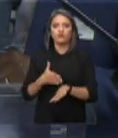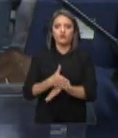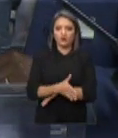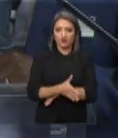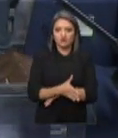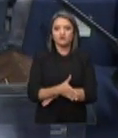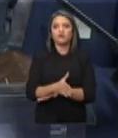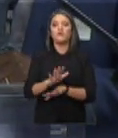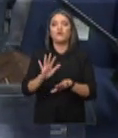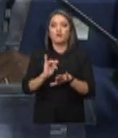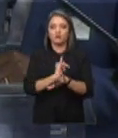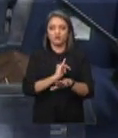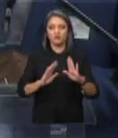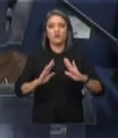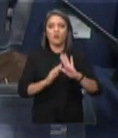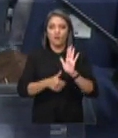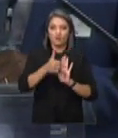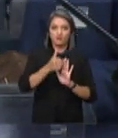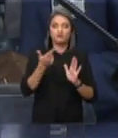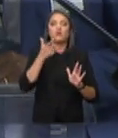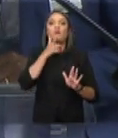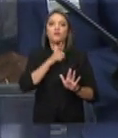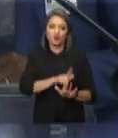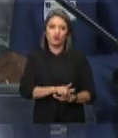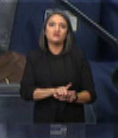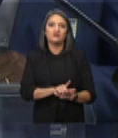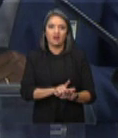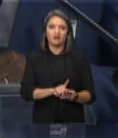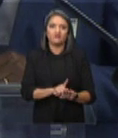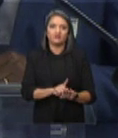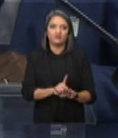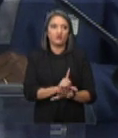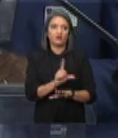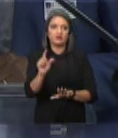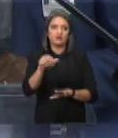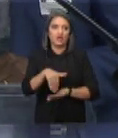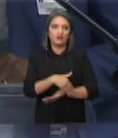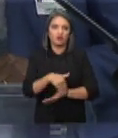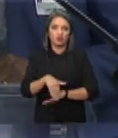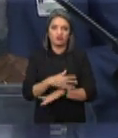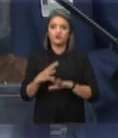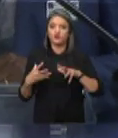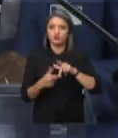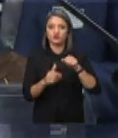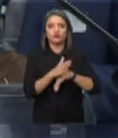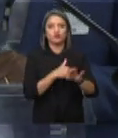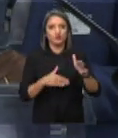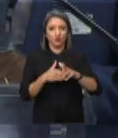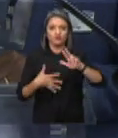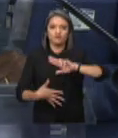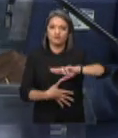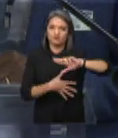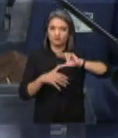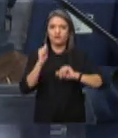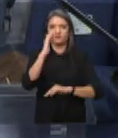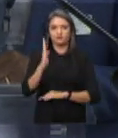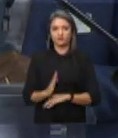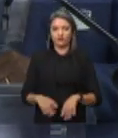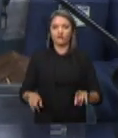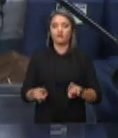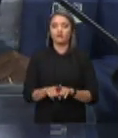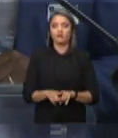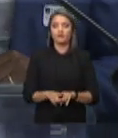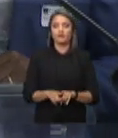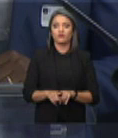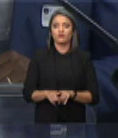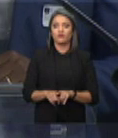metodologia do moradia primeiro superam a situação de rua em todo mundo e no Brasil não é diferente na América Latina não é diferente e mais é mais